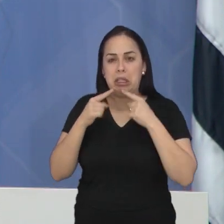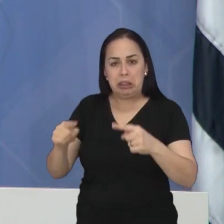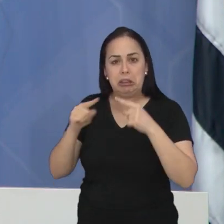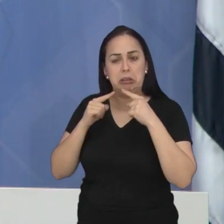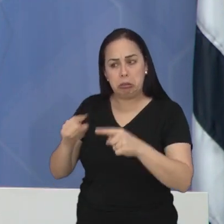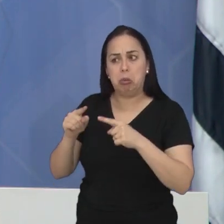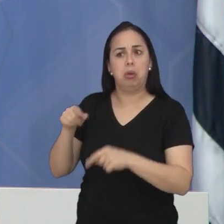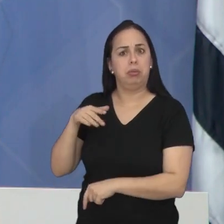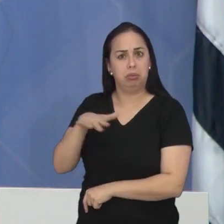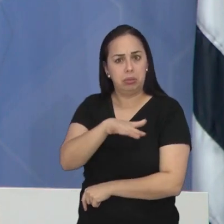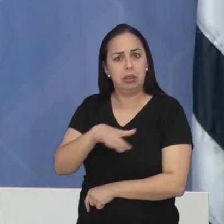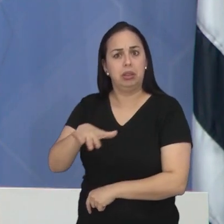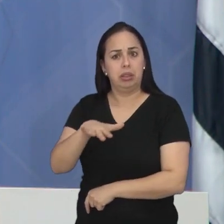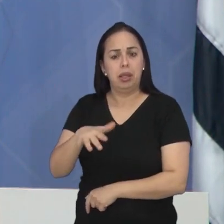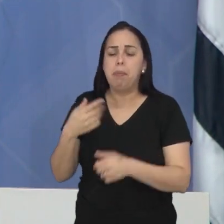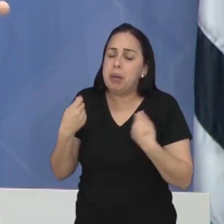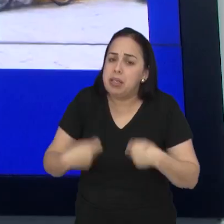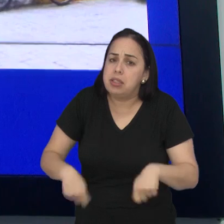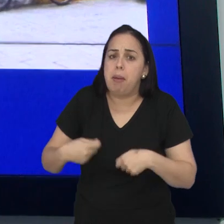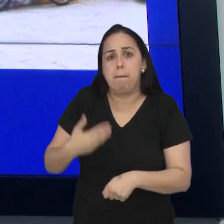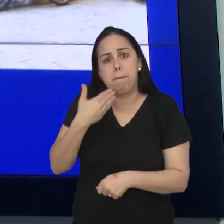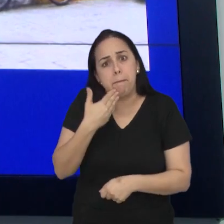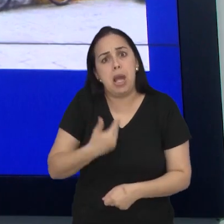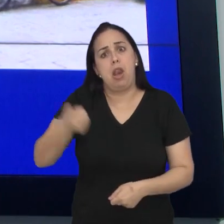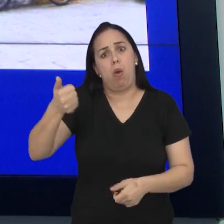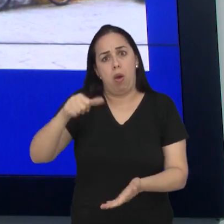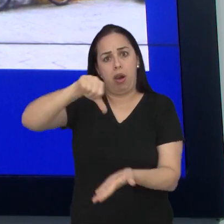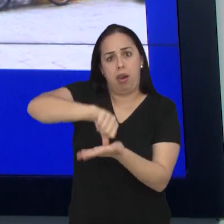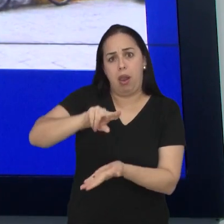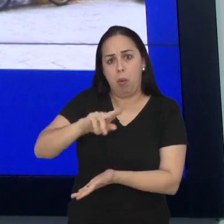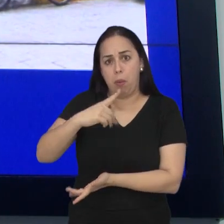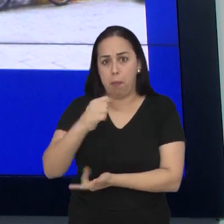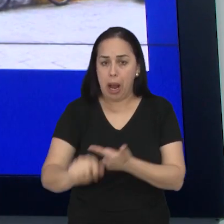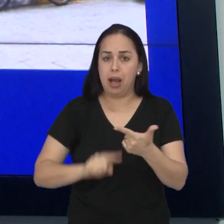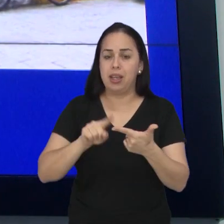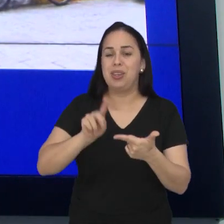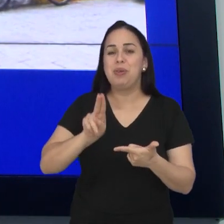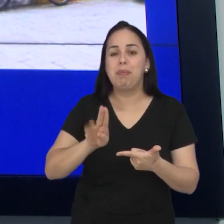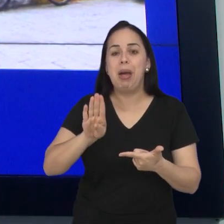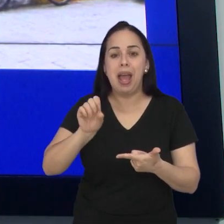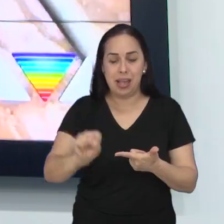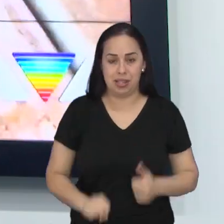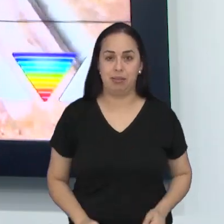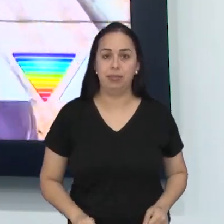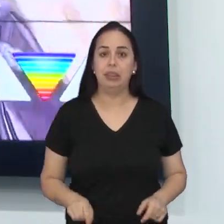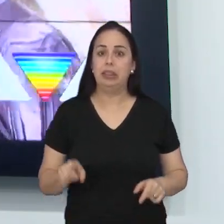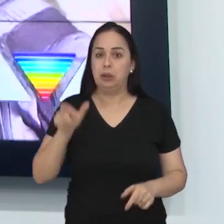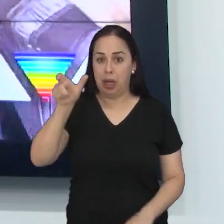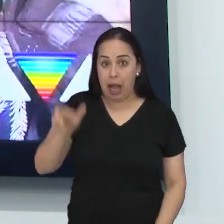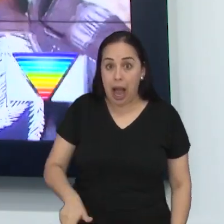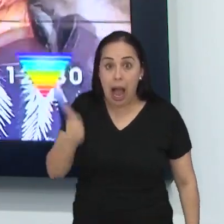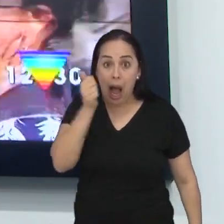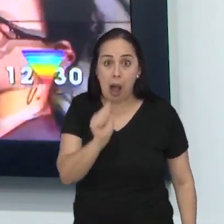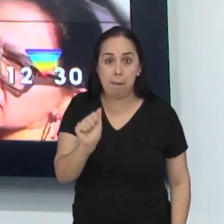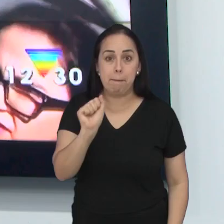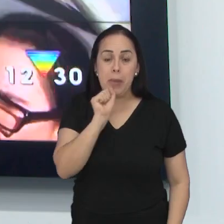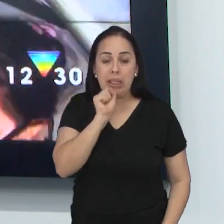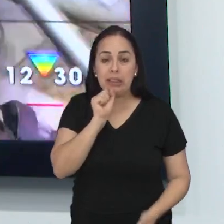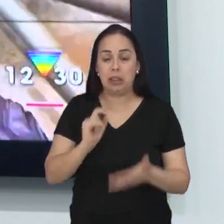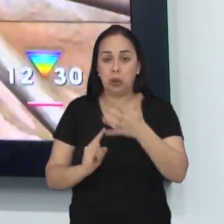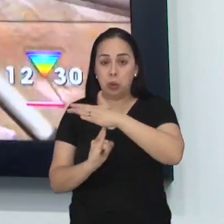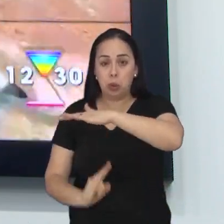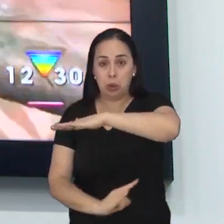críticas à gestão da saúde e pediu melhorias no atendimento das UPAs e UBSs da cidade. A dificuldade enfrentada pela